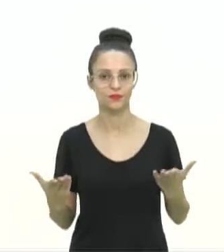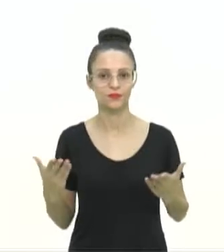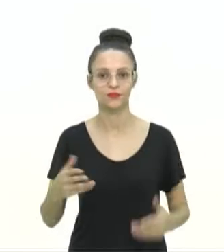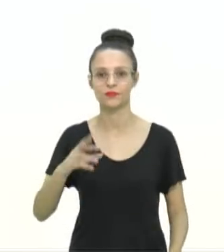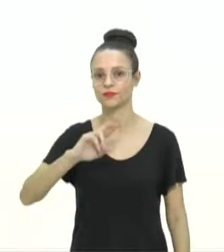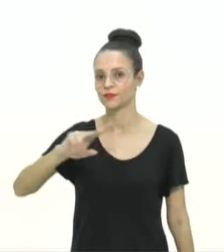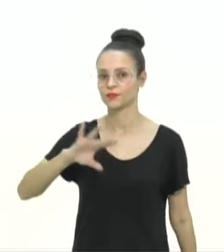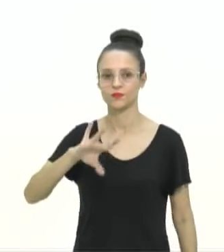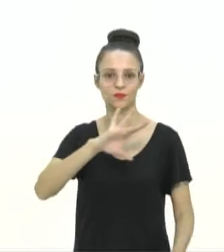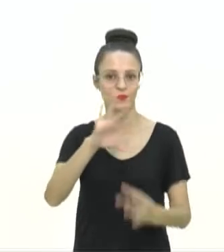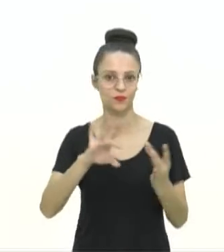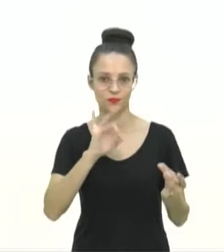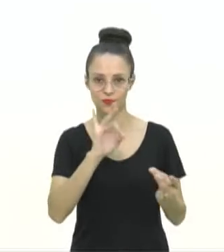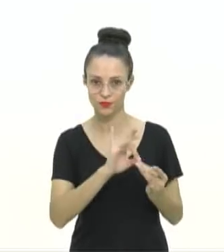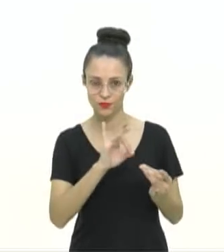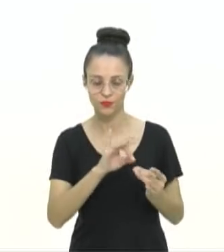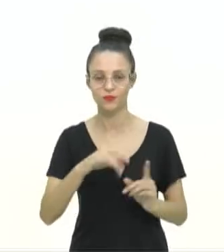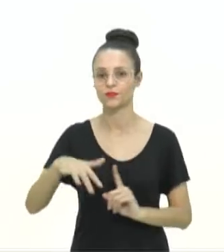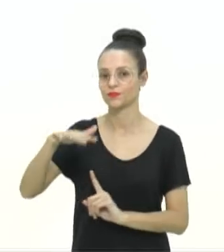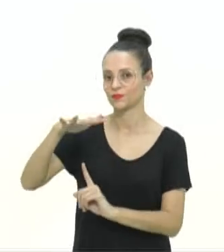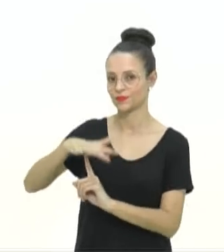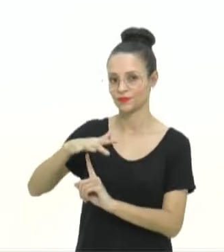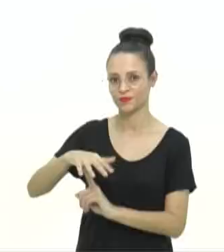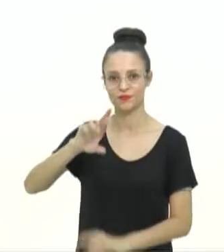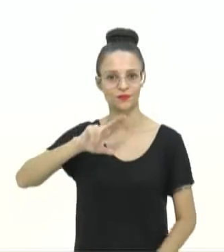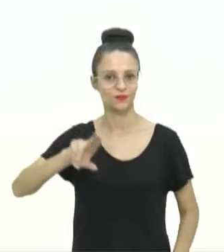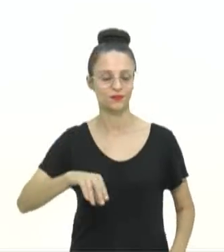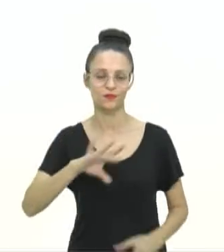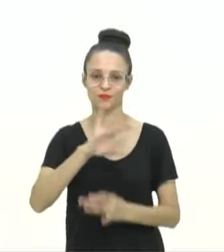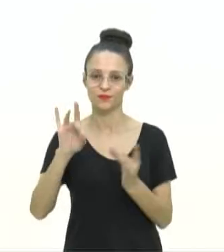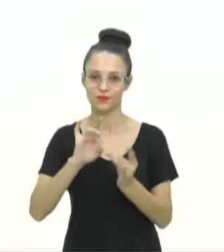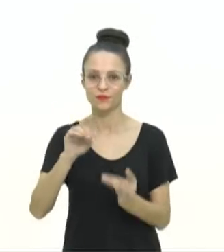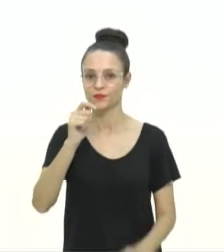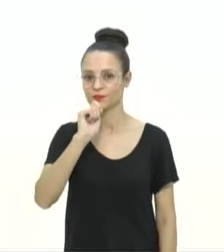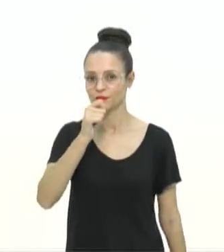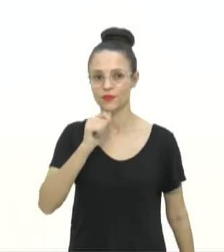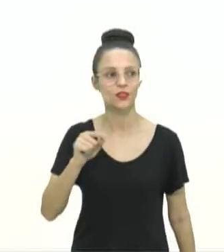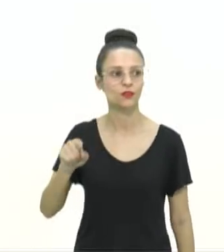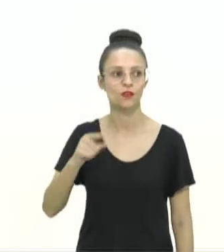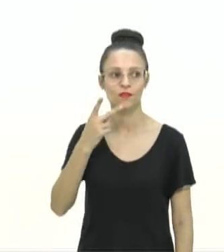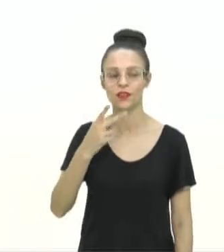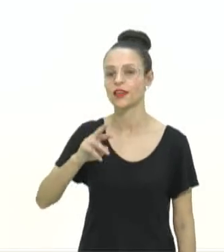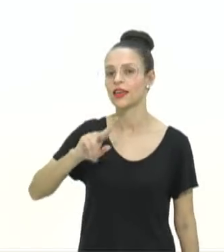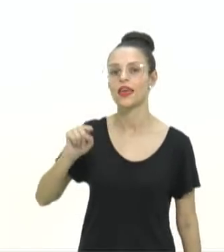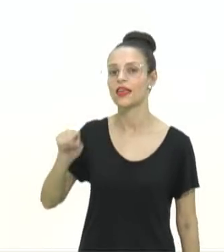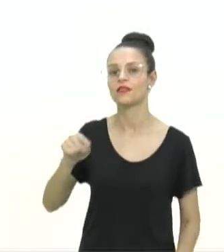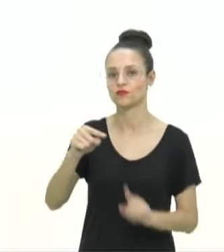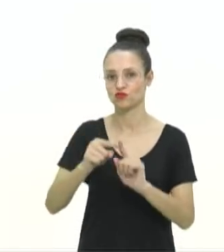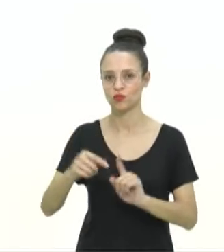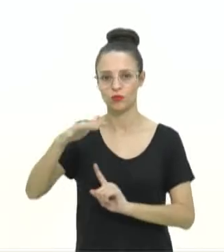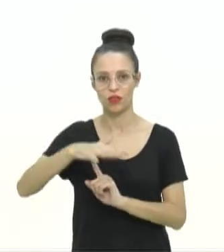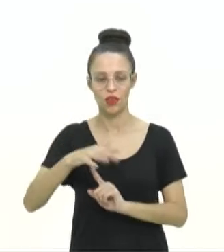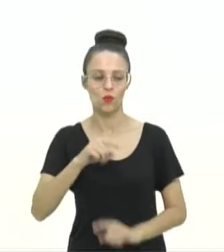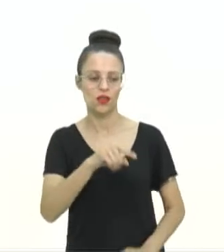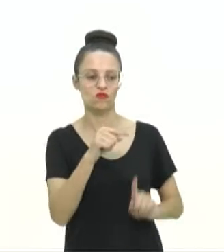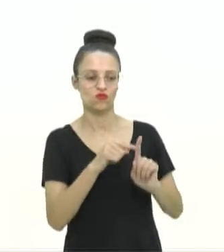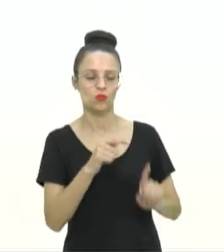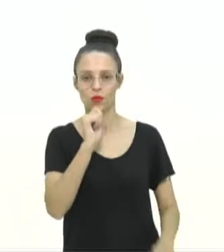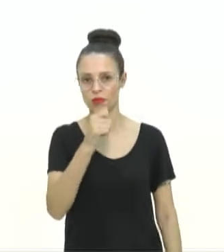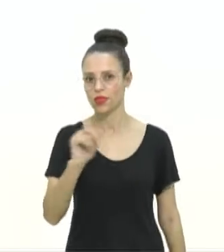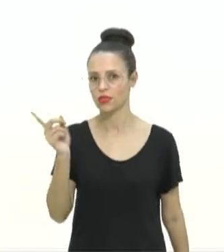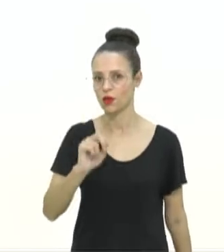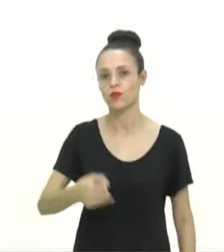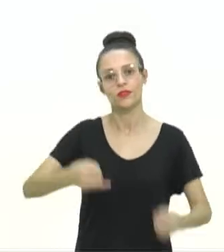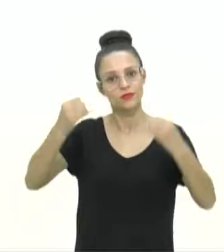não especifica nem pinheiro, nem pinhão. Não está dizendo esse tipo de pinheiro ou aquele tipo de pinhão, tá? Ele